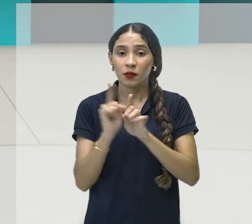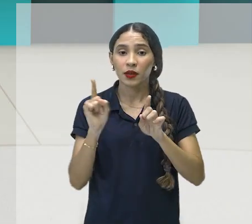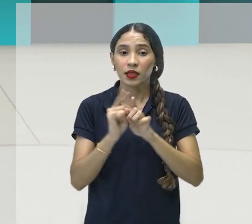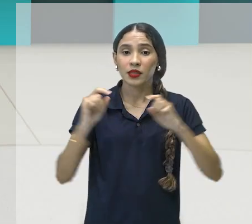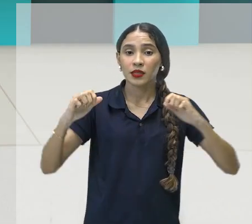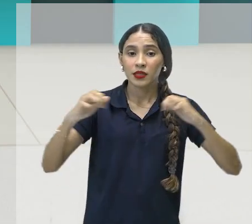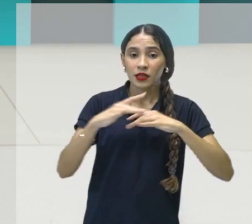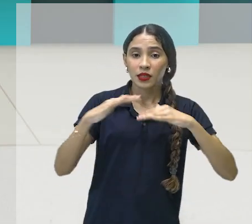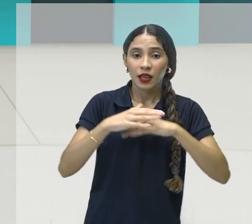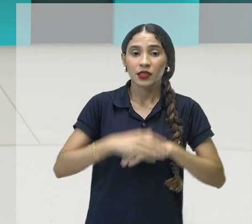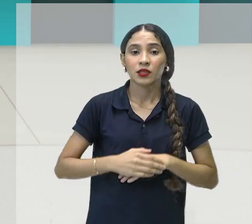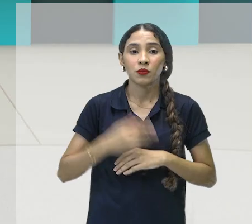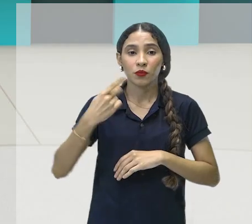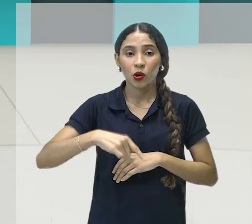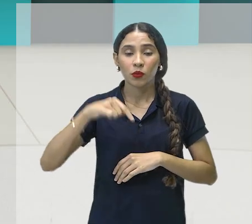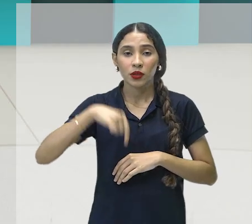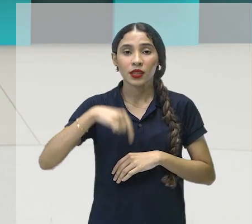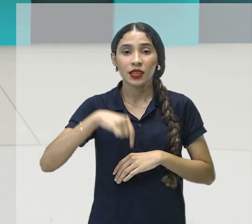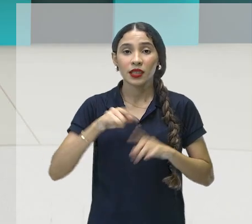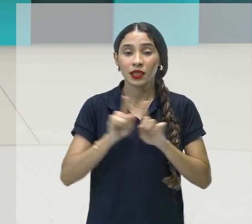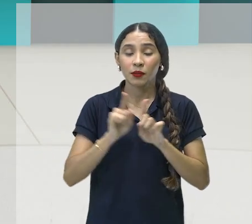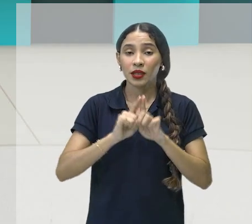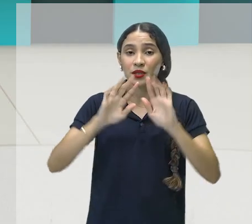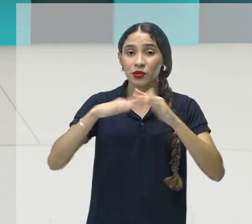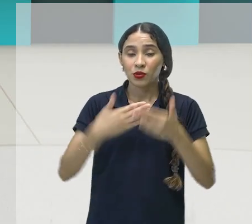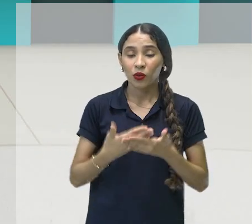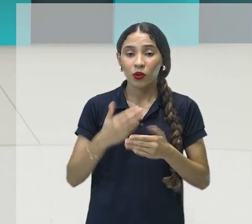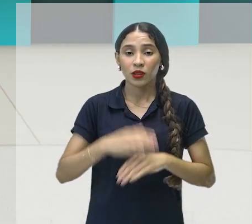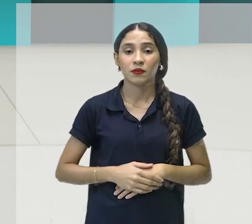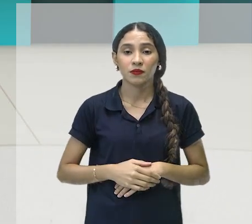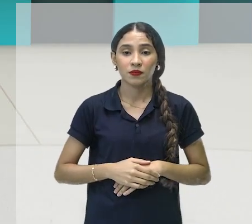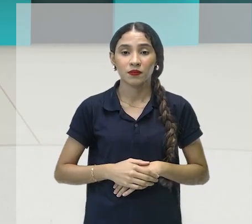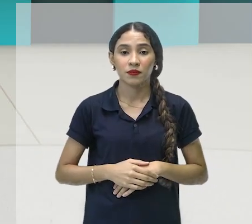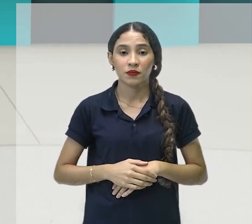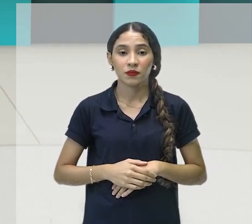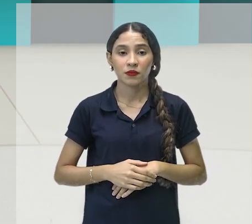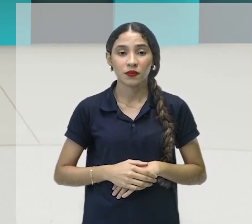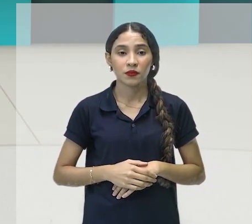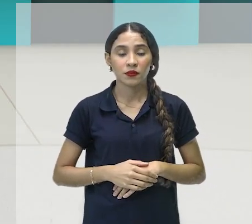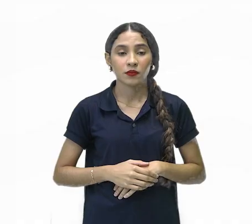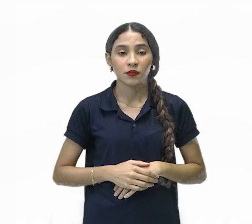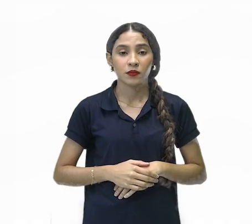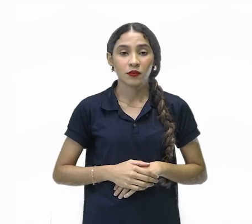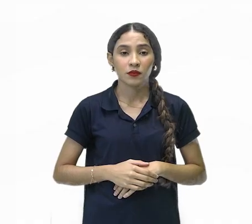a cidade de galerias e a escola. Então,